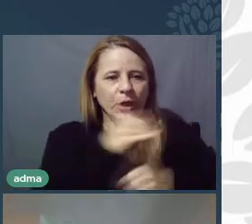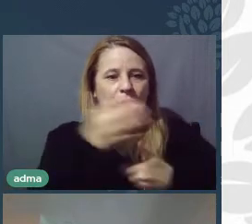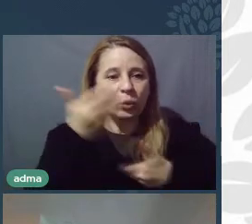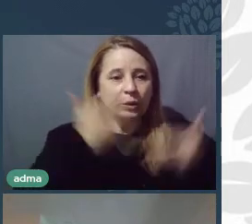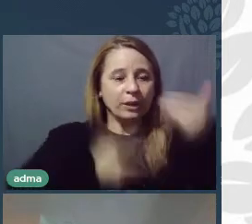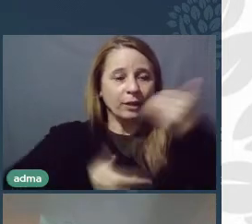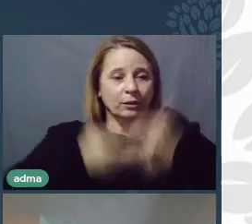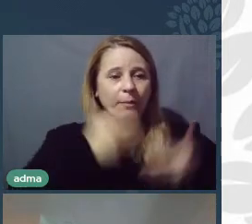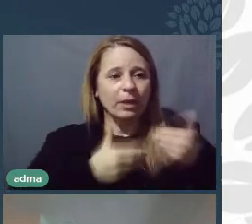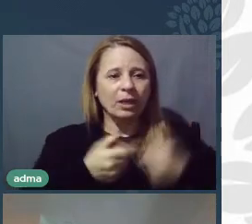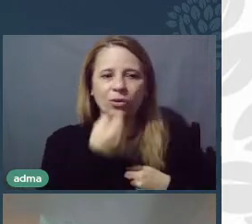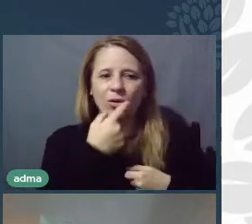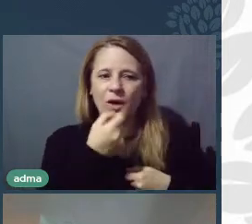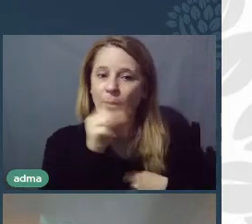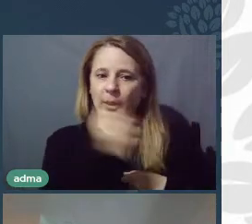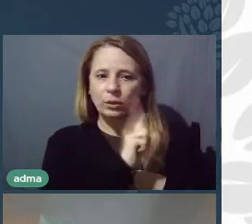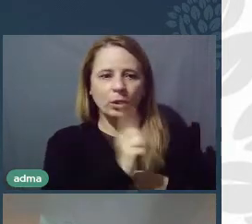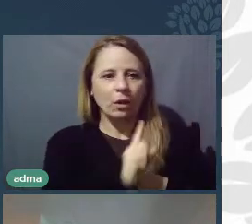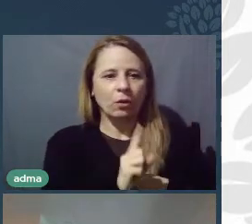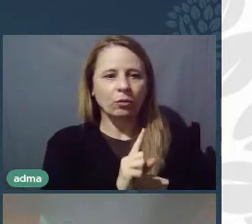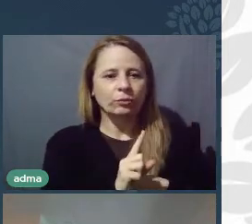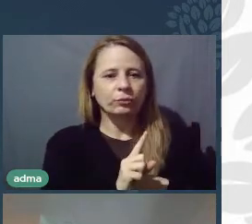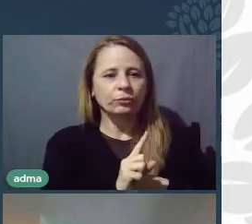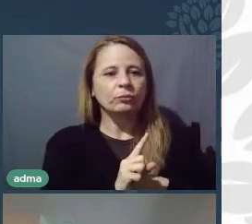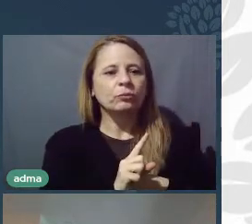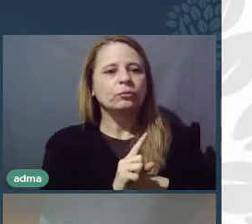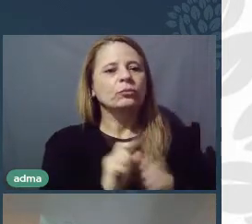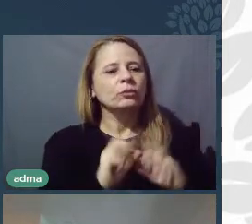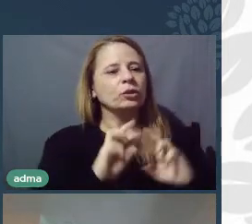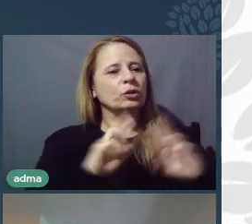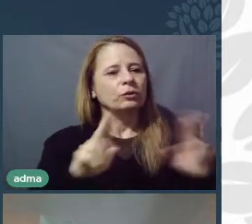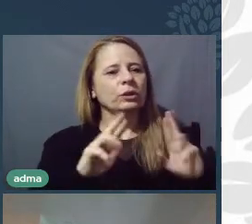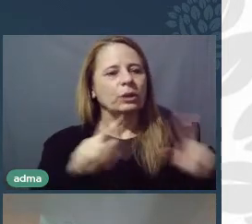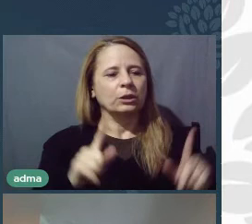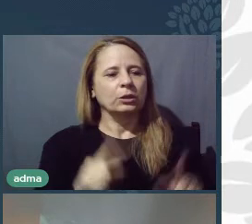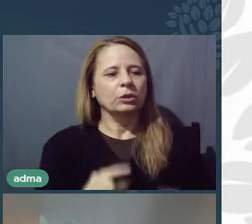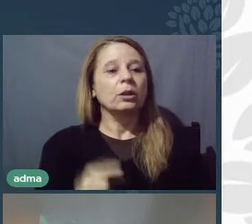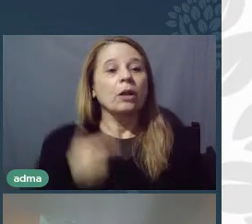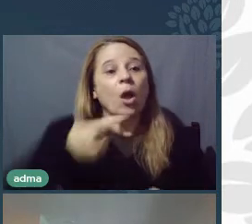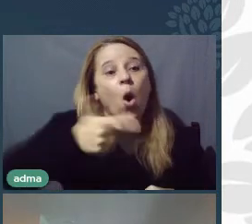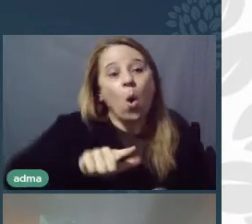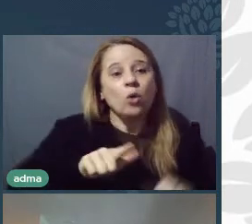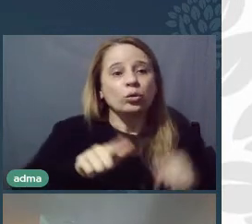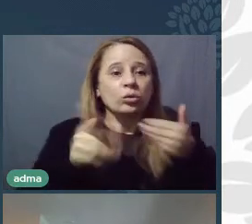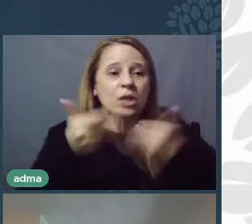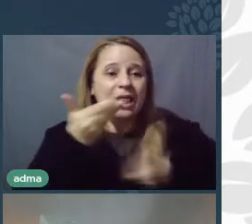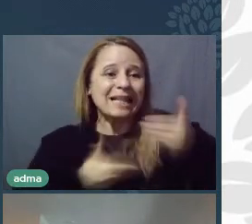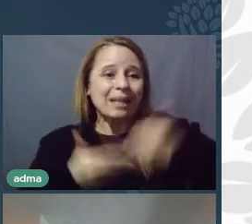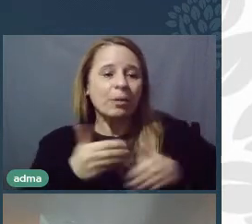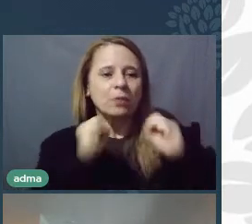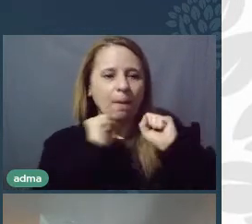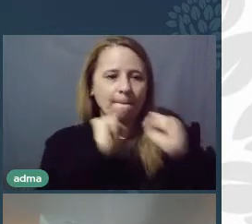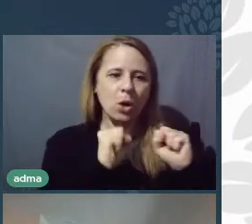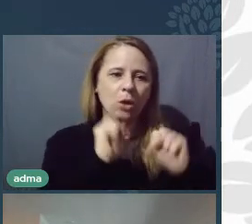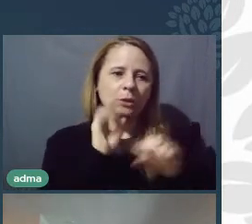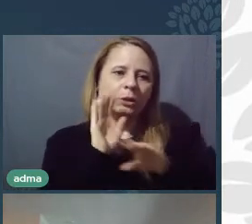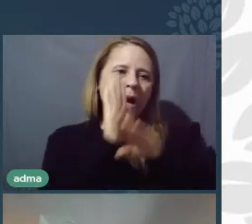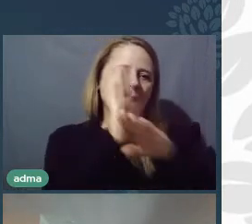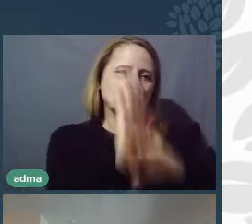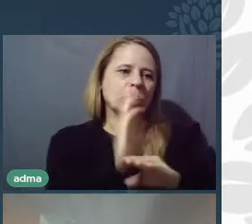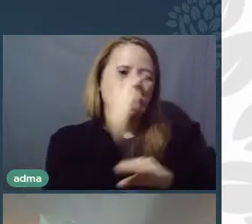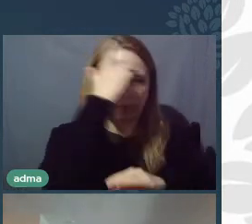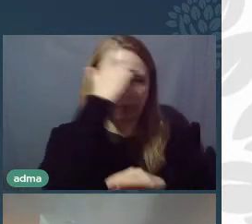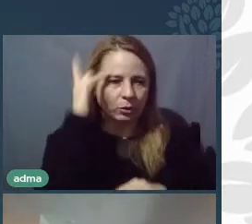não farmacológicos do fenótipo asma-obesidade. Existem outros tratamentos que poderiam ser ajudados, eu vou falar